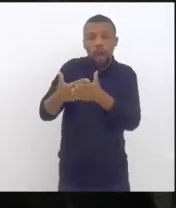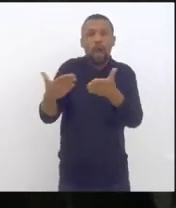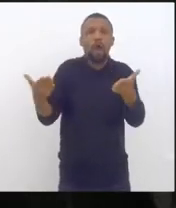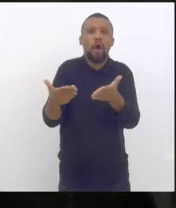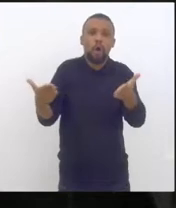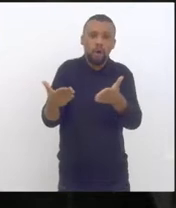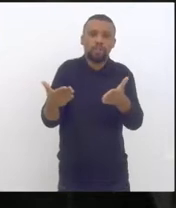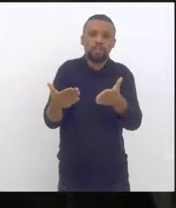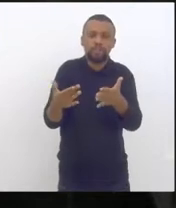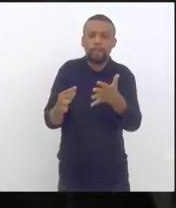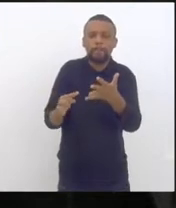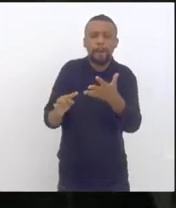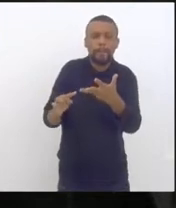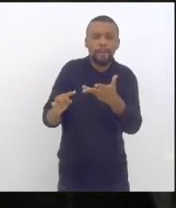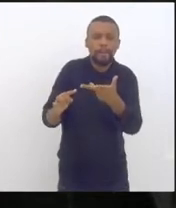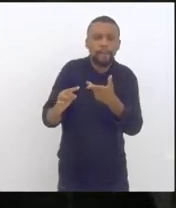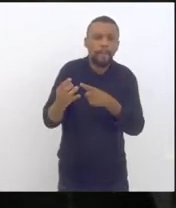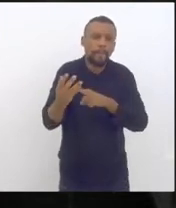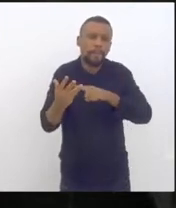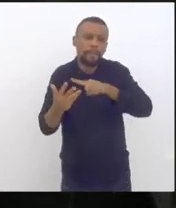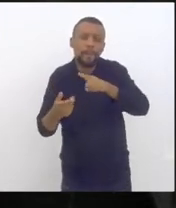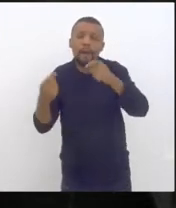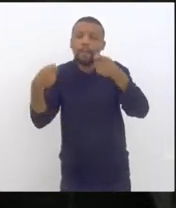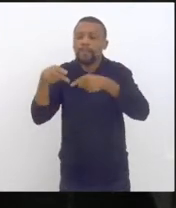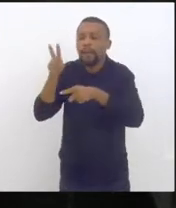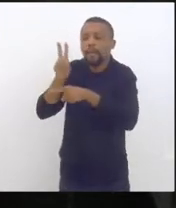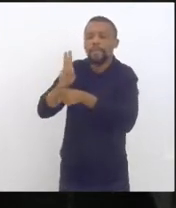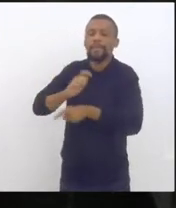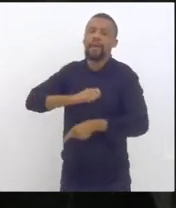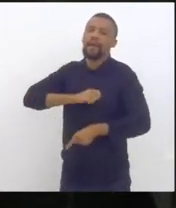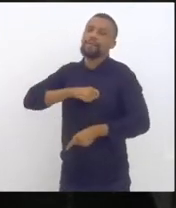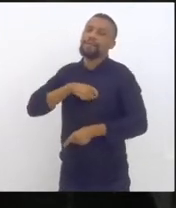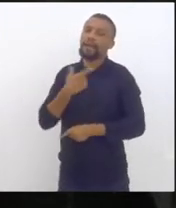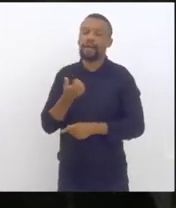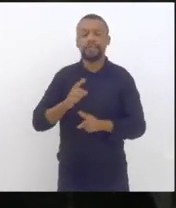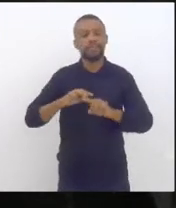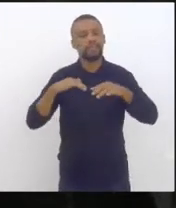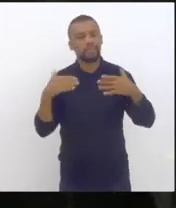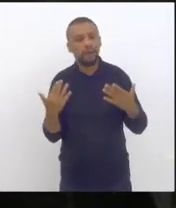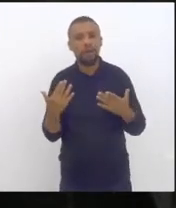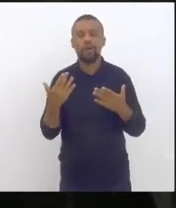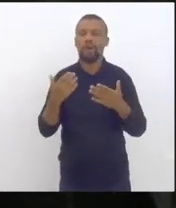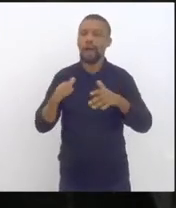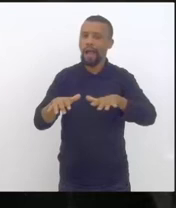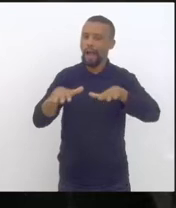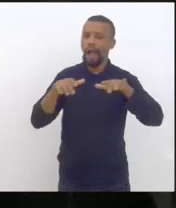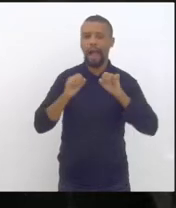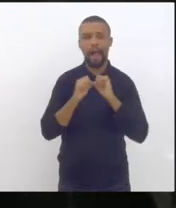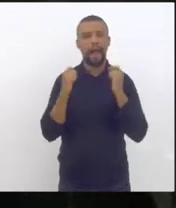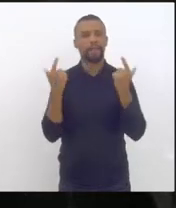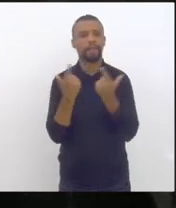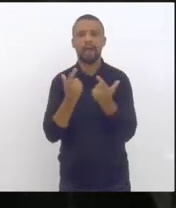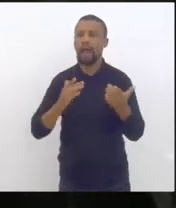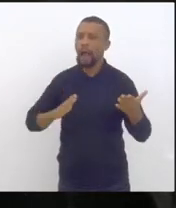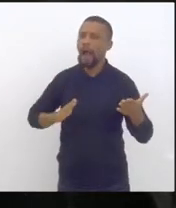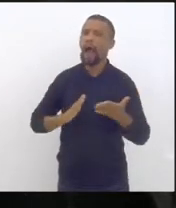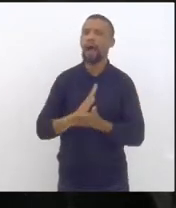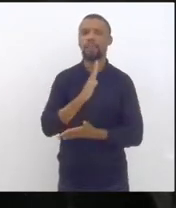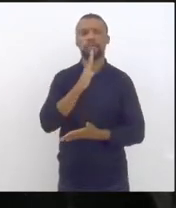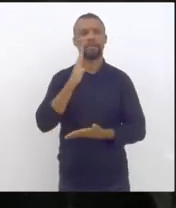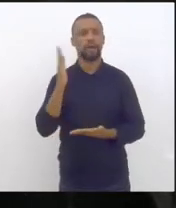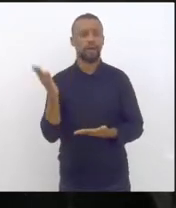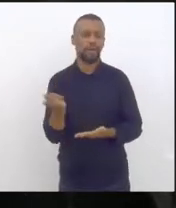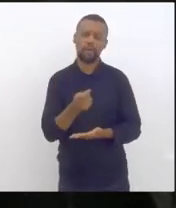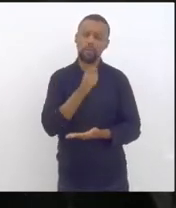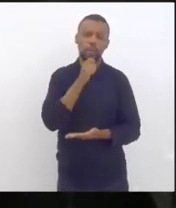ser fiscalizado então houve por bem Assembleia aprovar e não